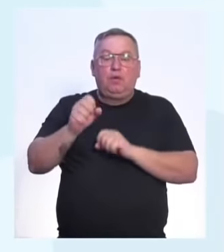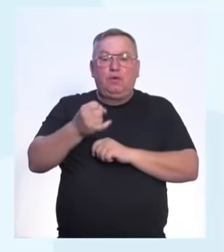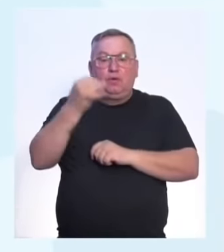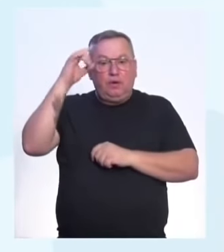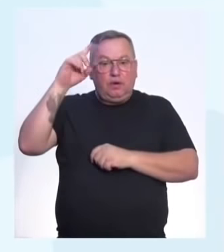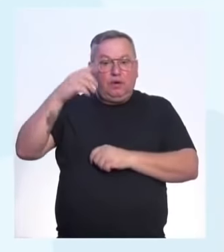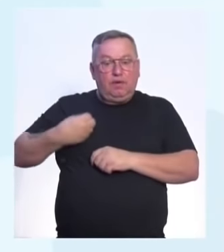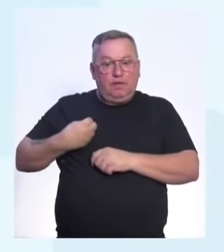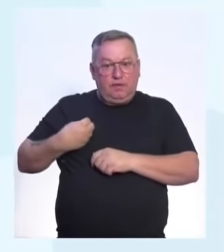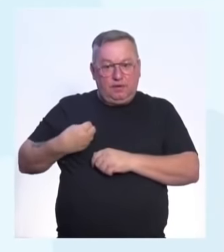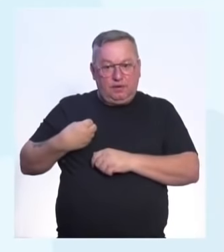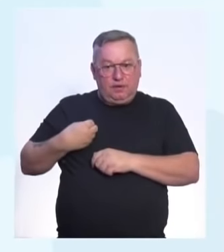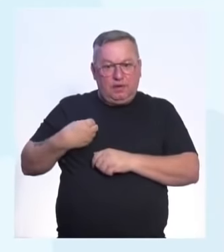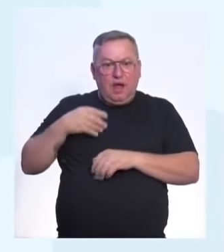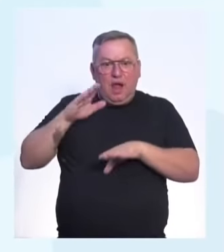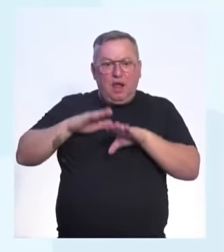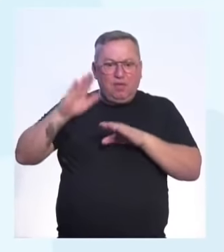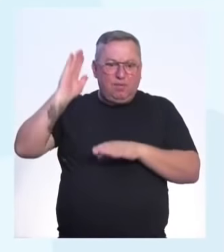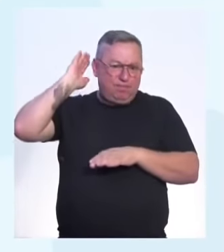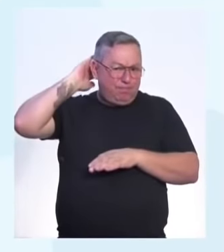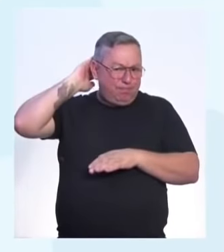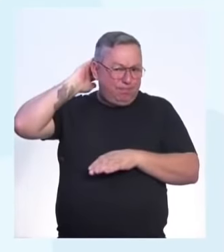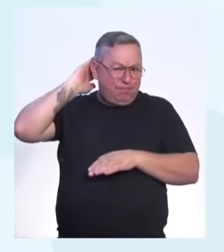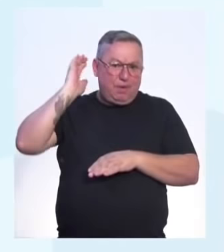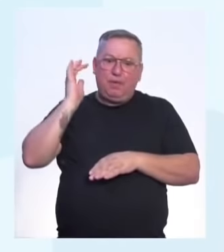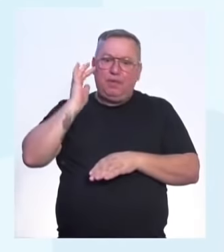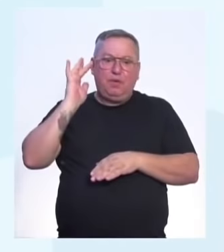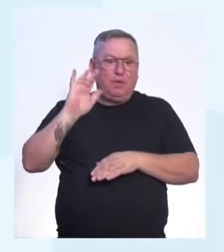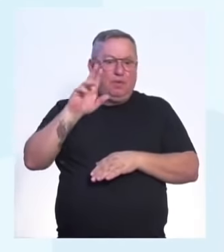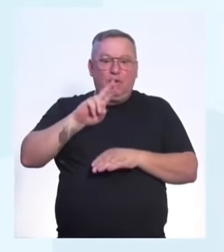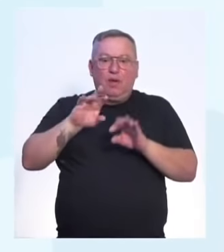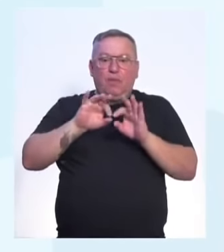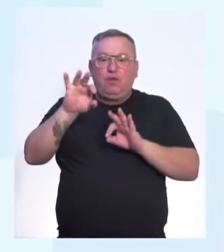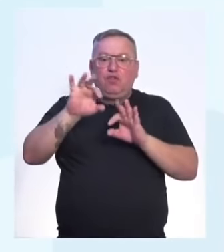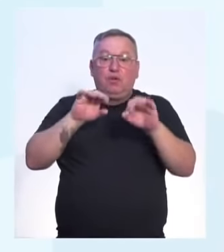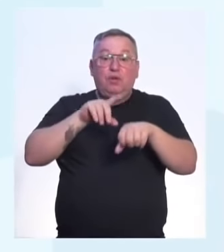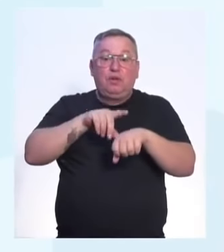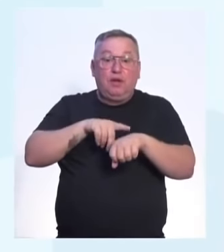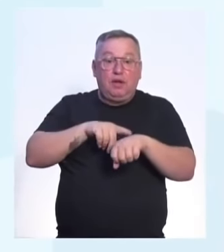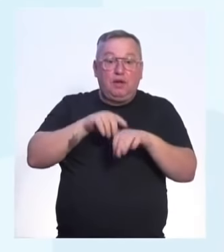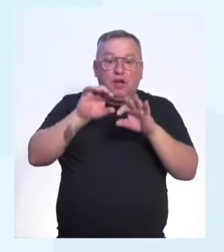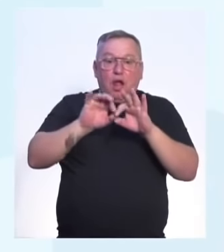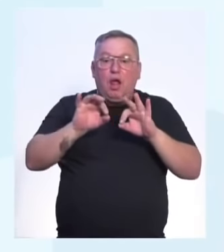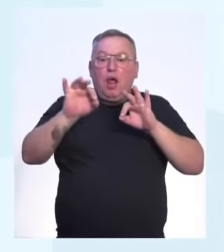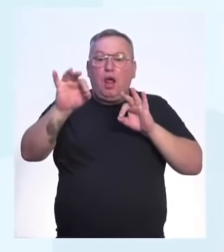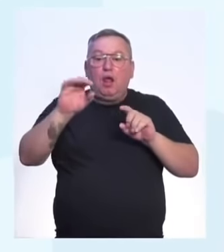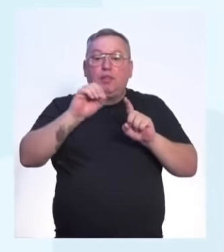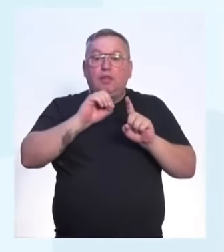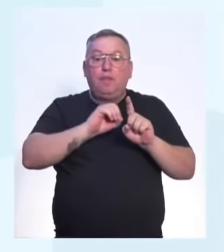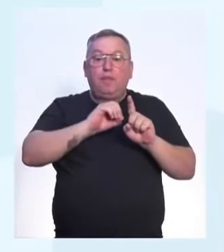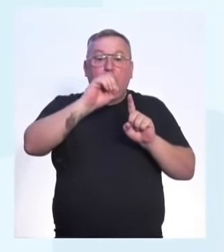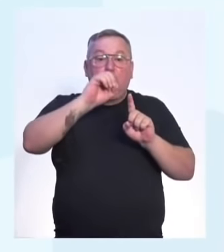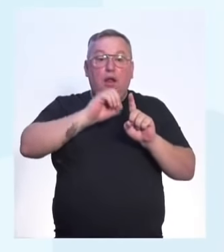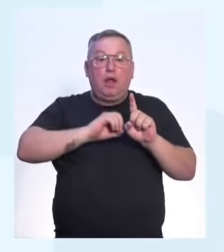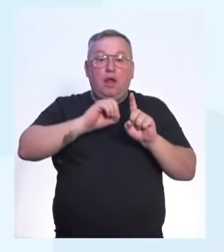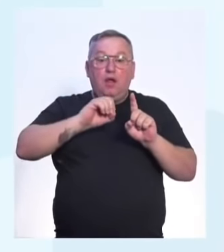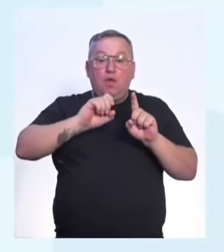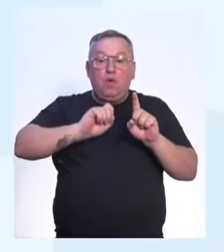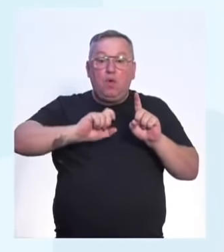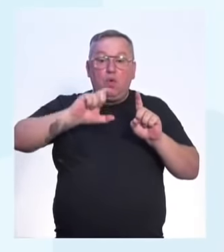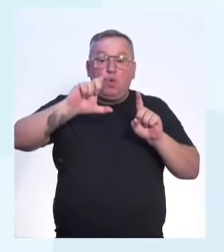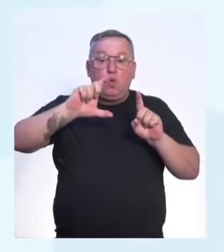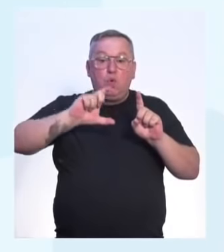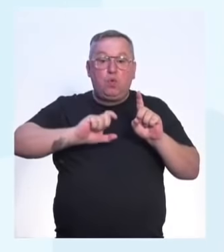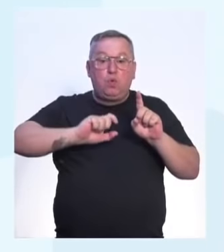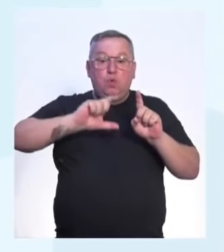inconscientemente, o pessoal do sexto ano, fazemos uso de medidas. Medimos o tempo, medimos a distância, temperatura,